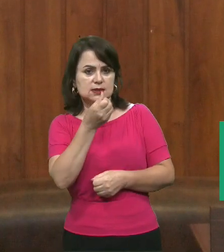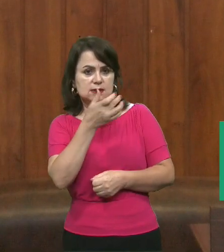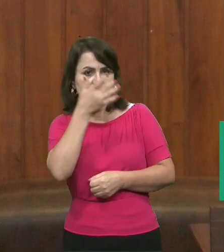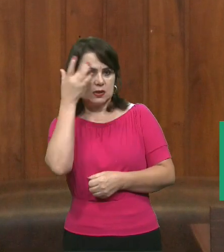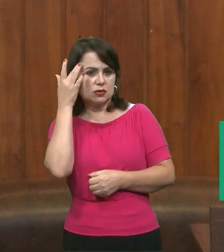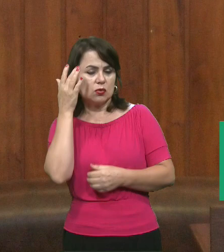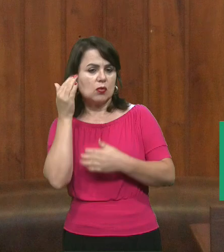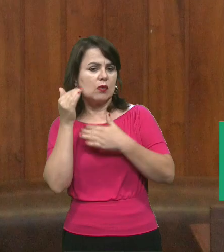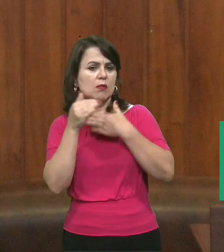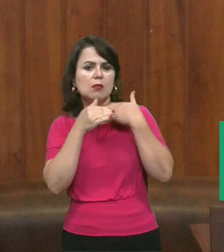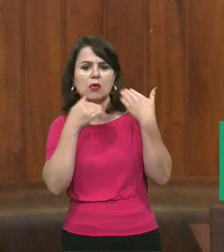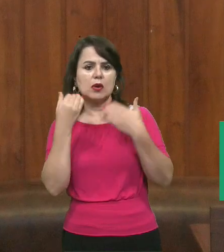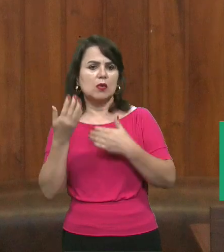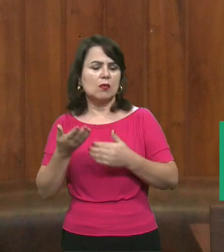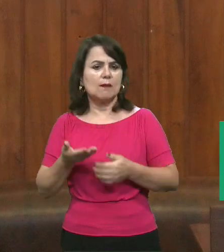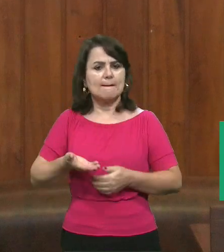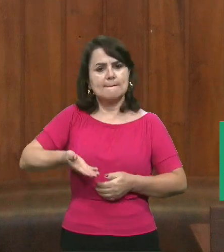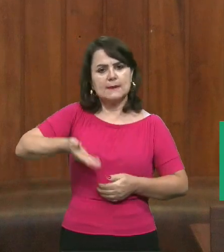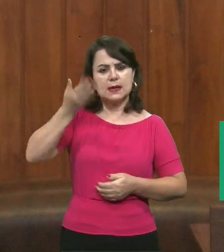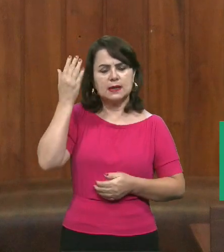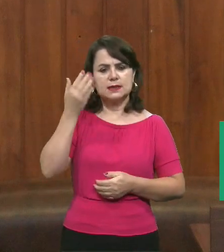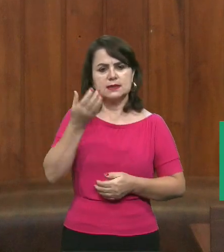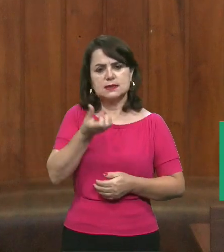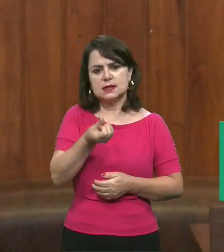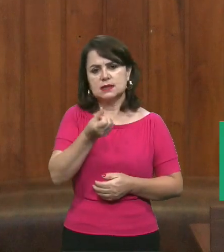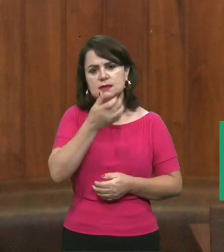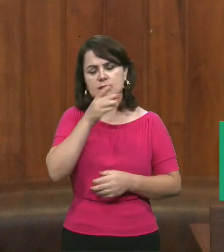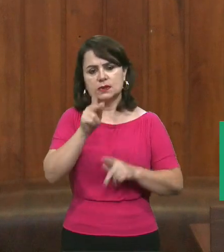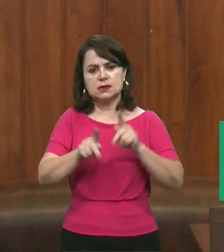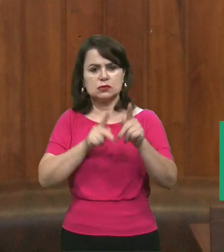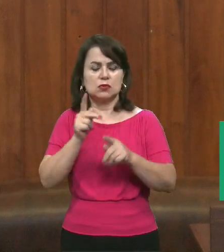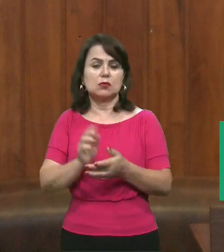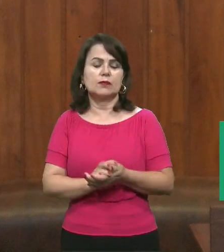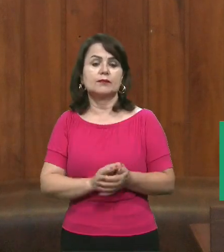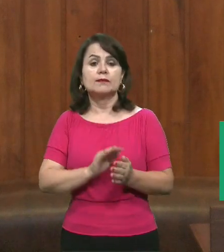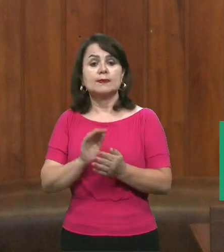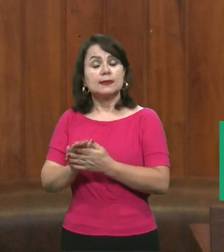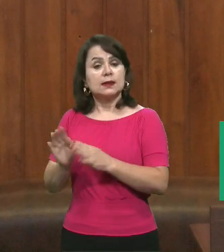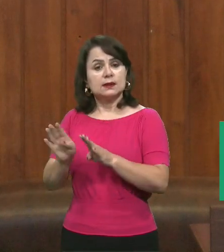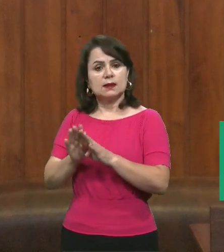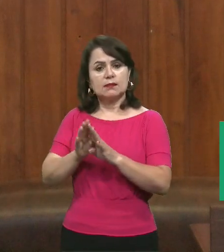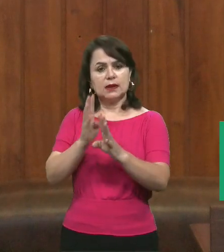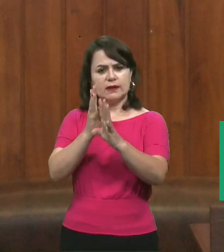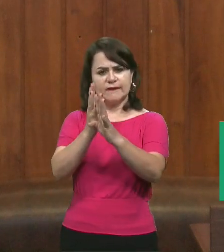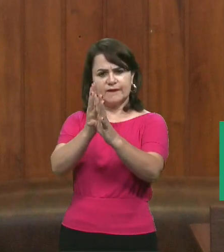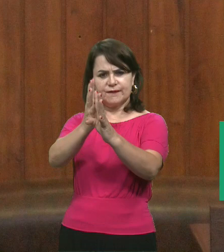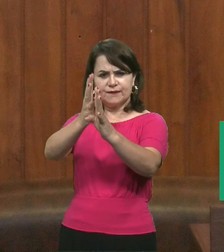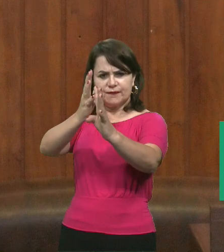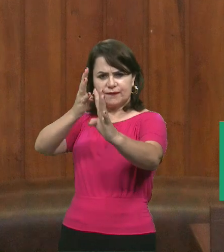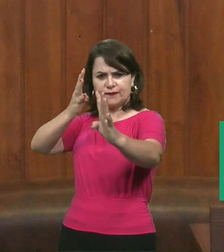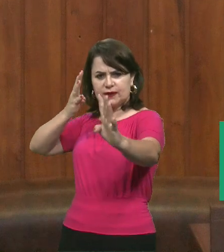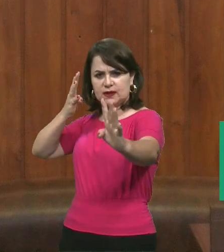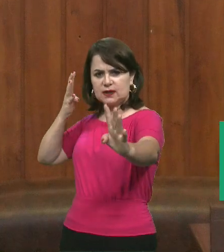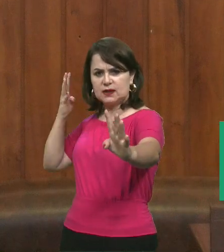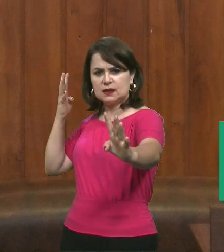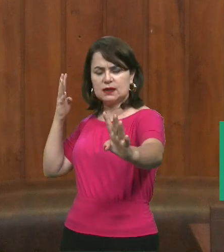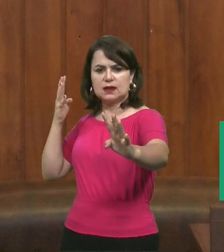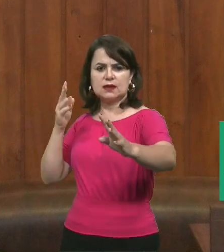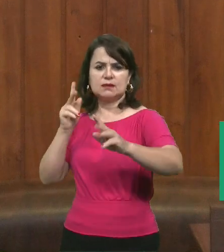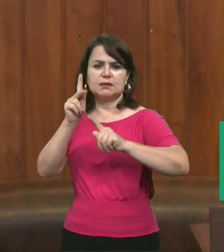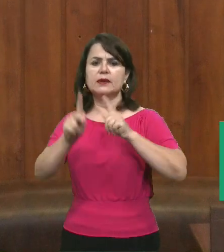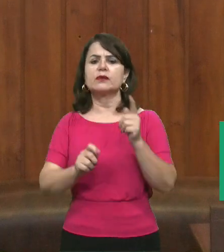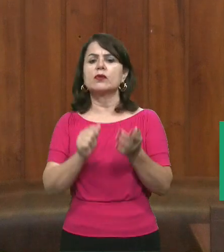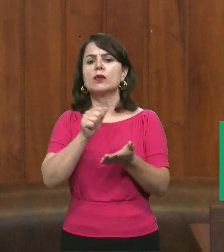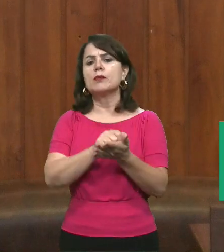jogo, fizeram um jogo de compadres, fila, nunca vi fila dos despachantes. Fui um despachante da DET fazer o